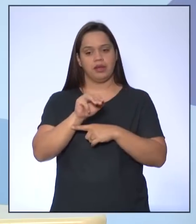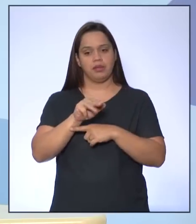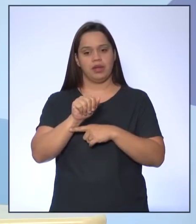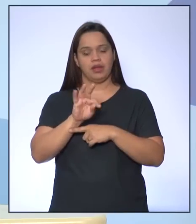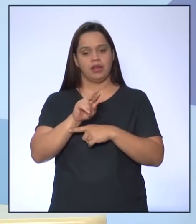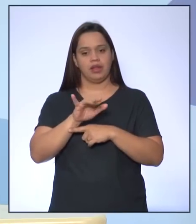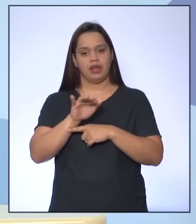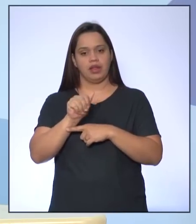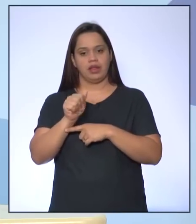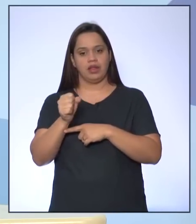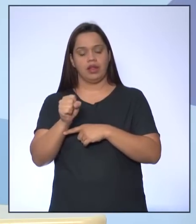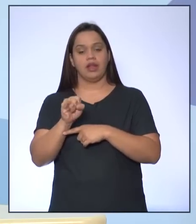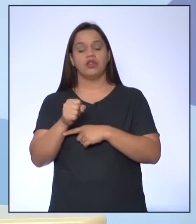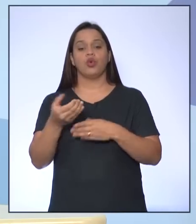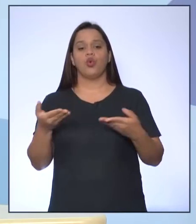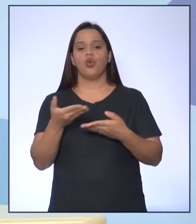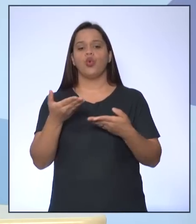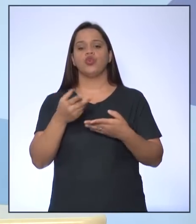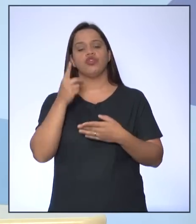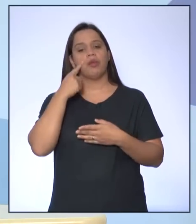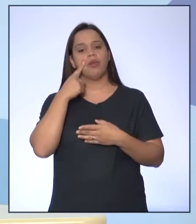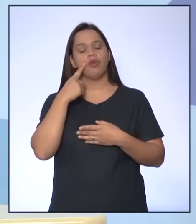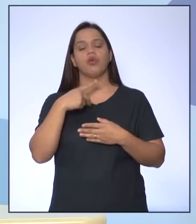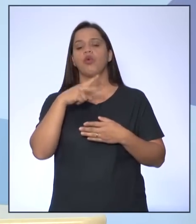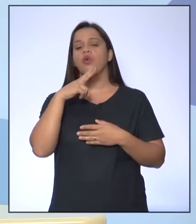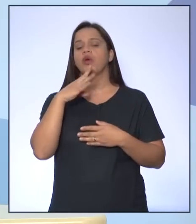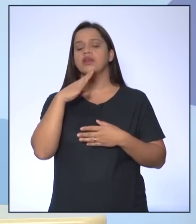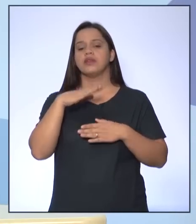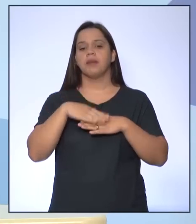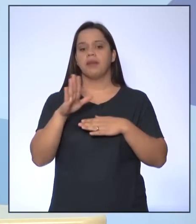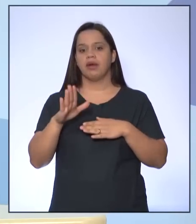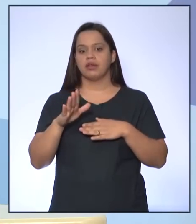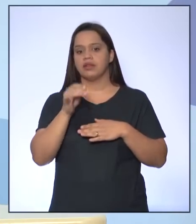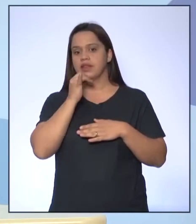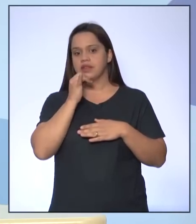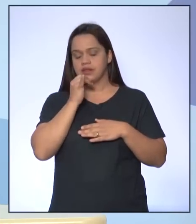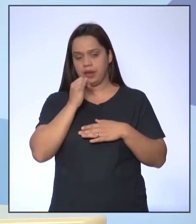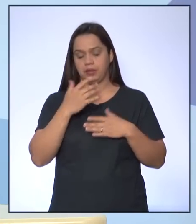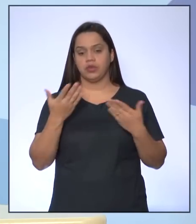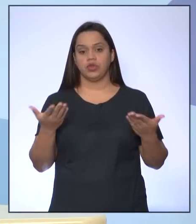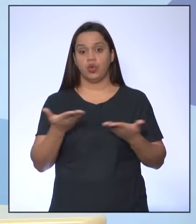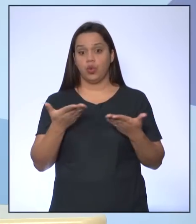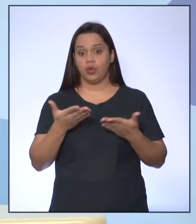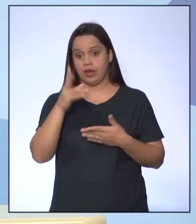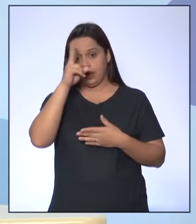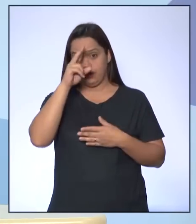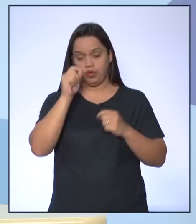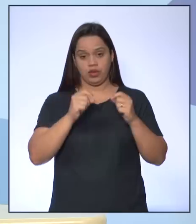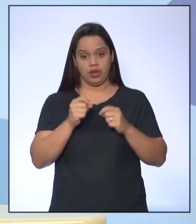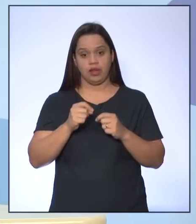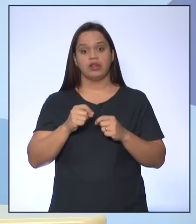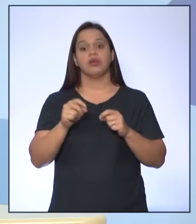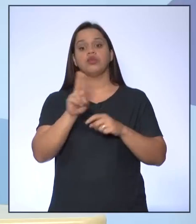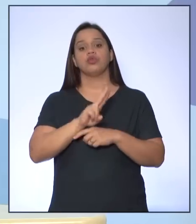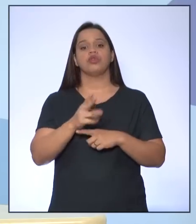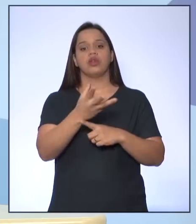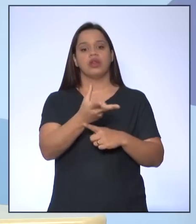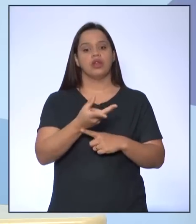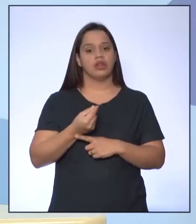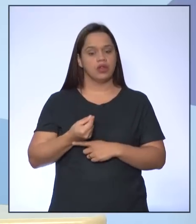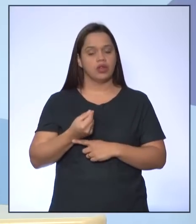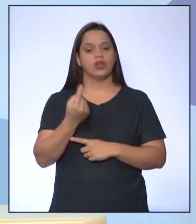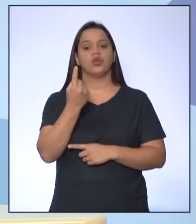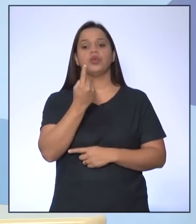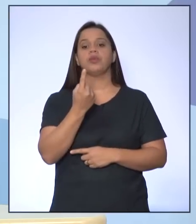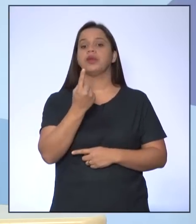alguns exemplos de fontes históricas. Lembrando que nós estamos utilizando as habilidades do primeiro bimestre que constam no caderno do